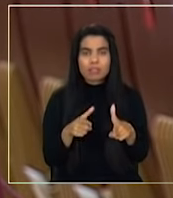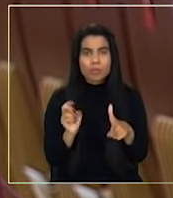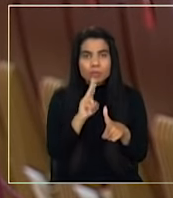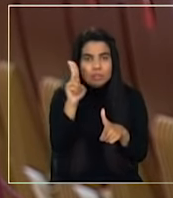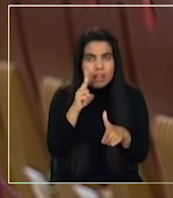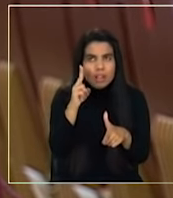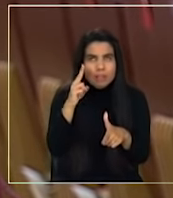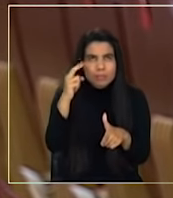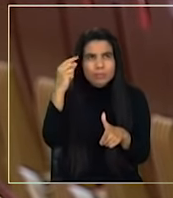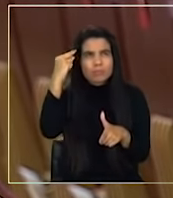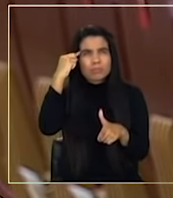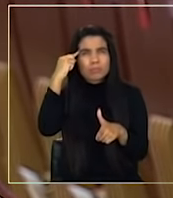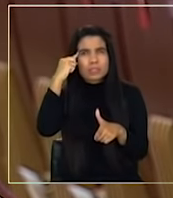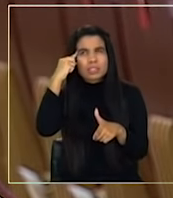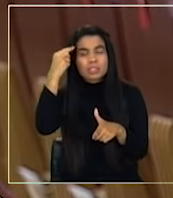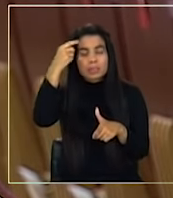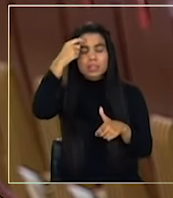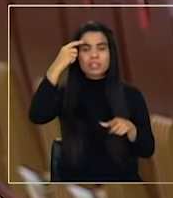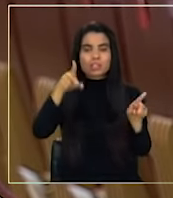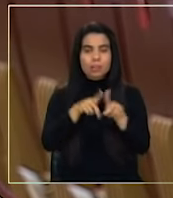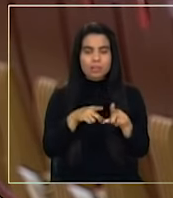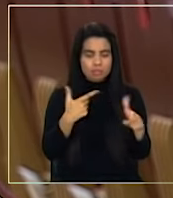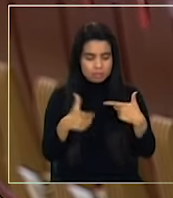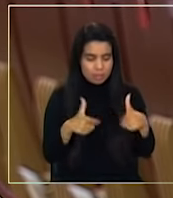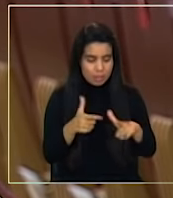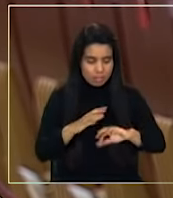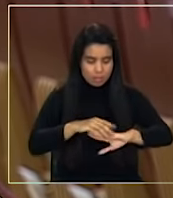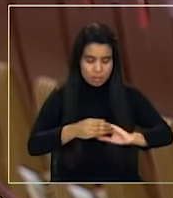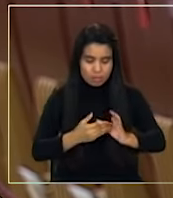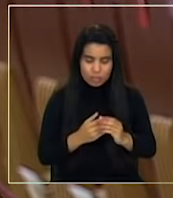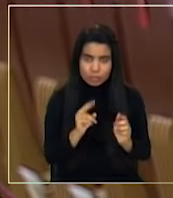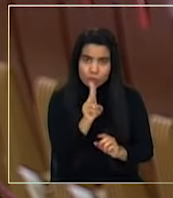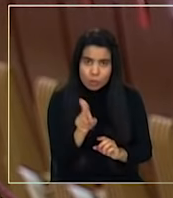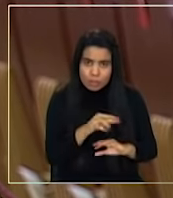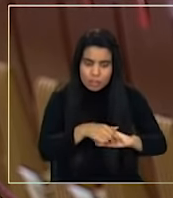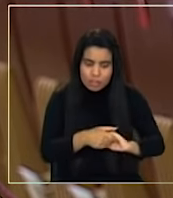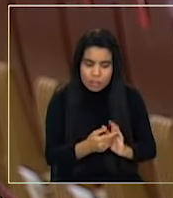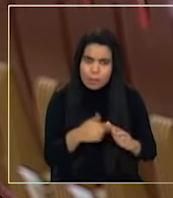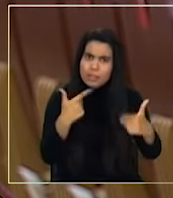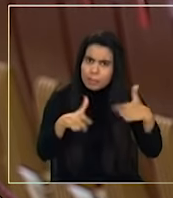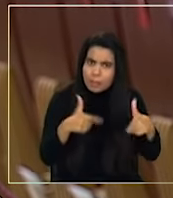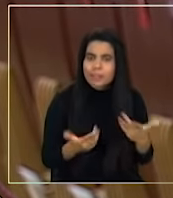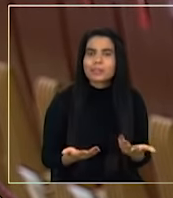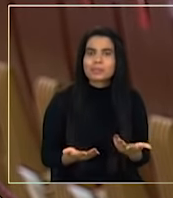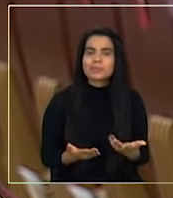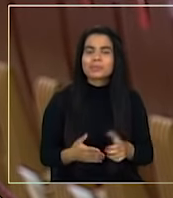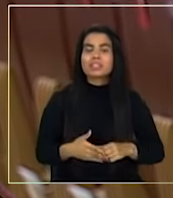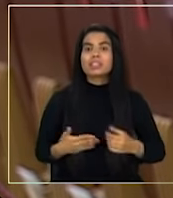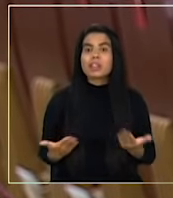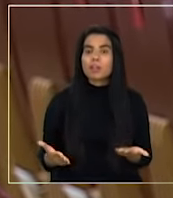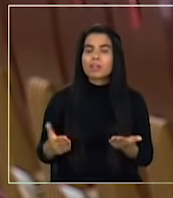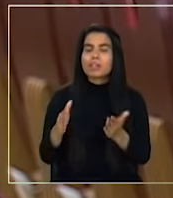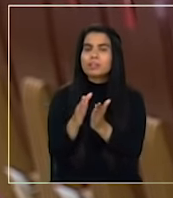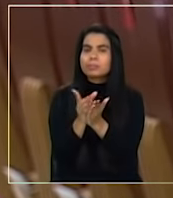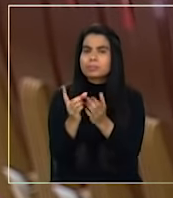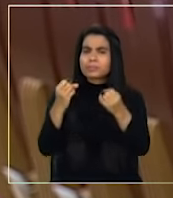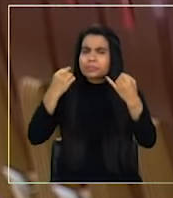e executado com as mãos. Então, esta palavra, essa escritura que diz,